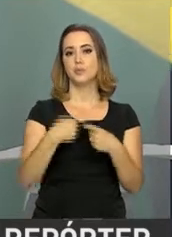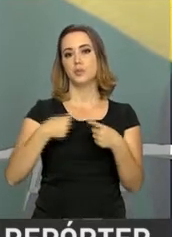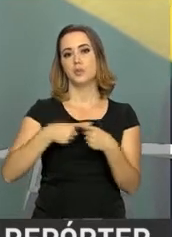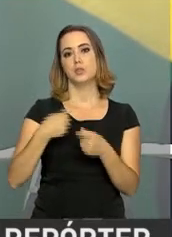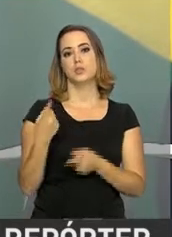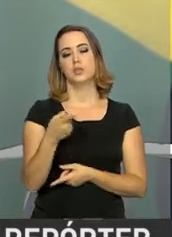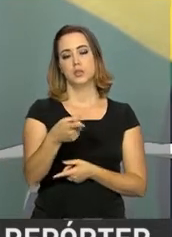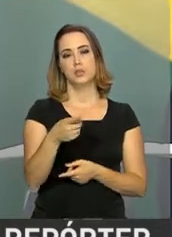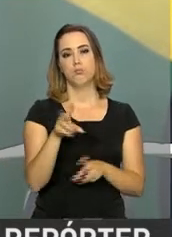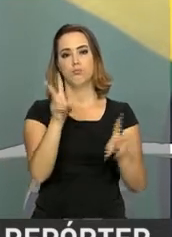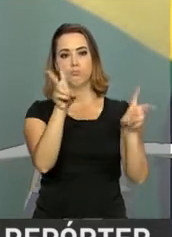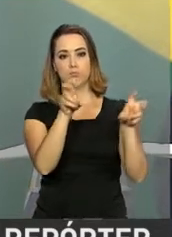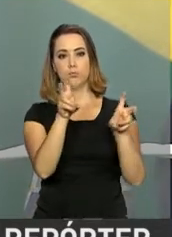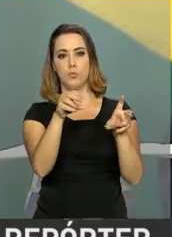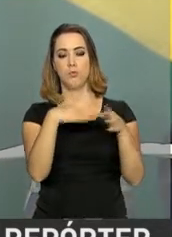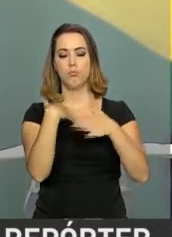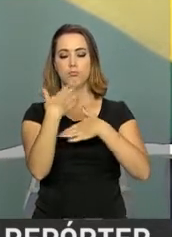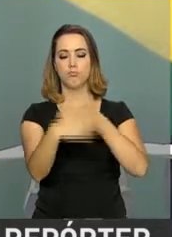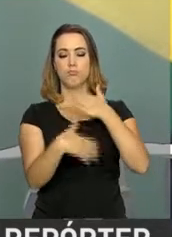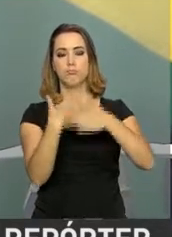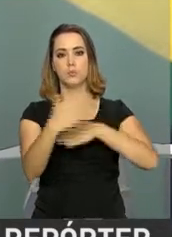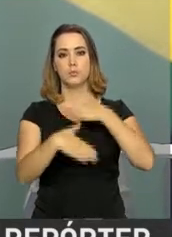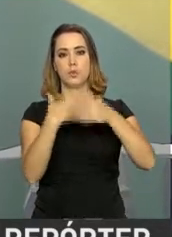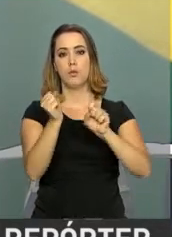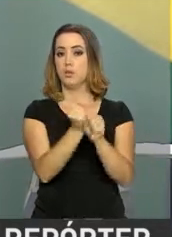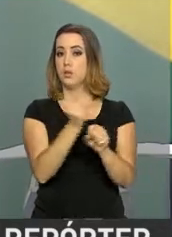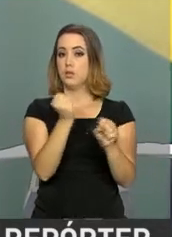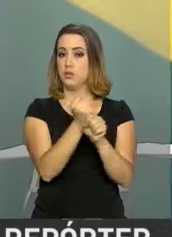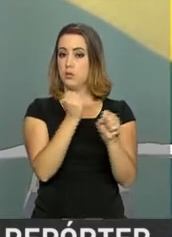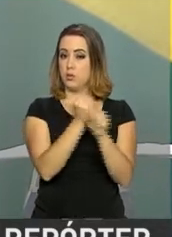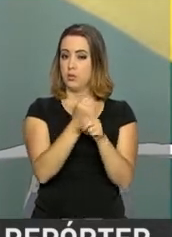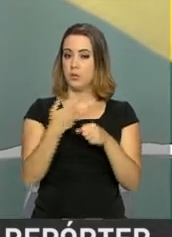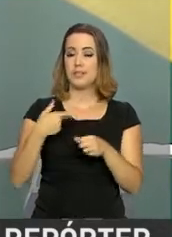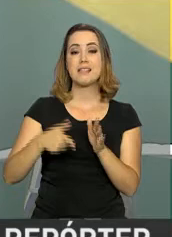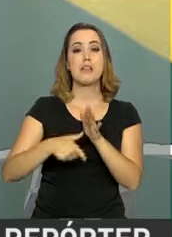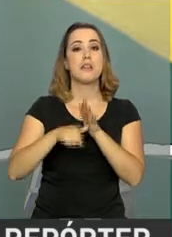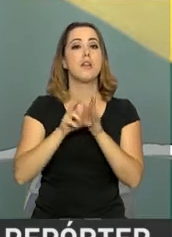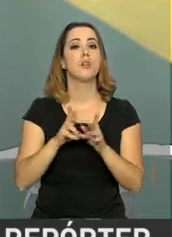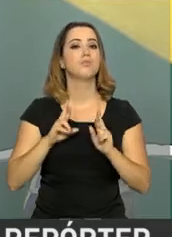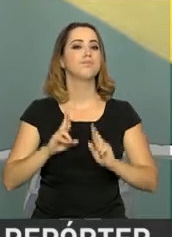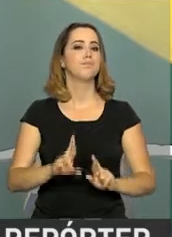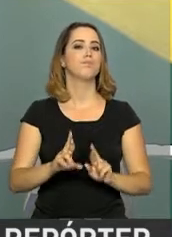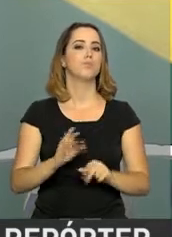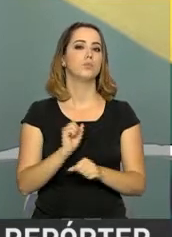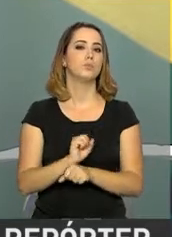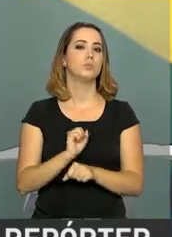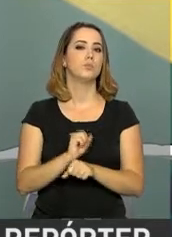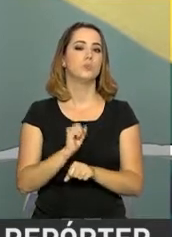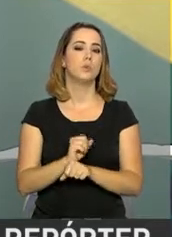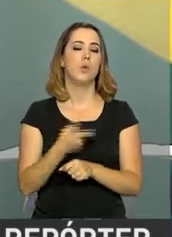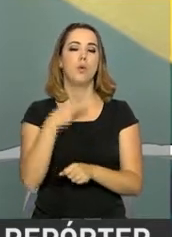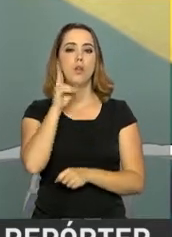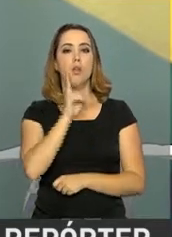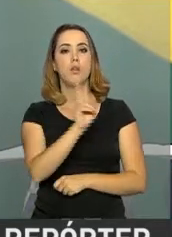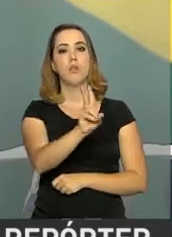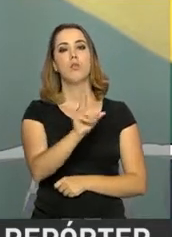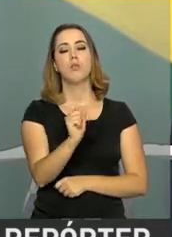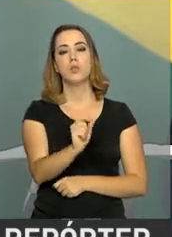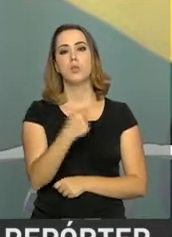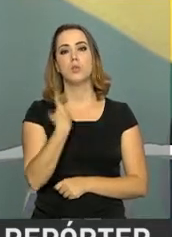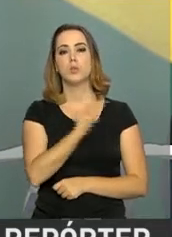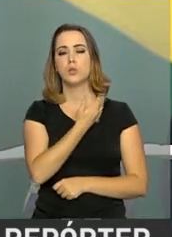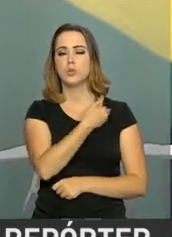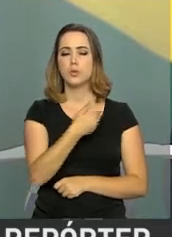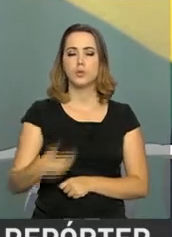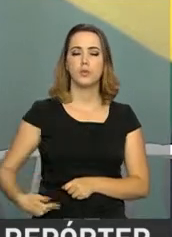de prosseguir nas obras que estão paralisadas tem vista exata é precisamente aquilo que o nosso governo